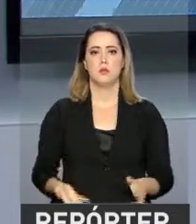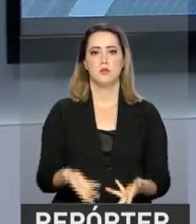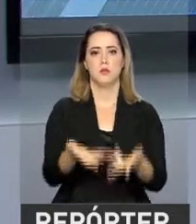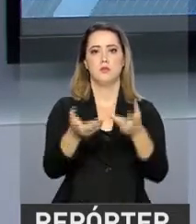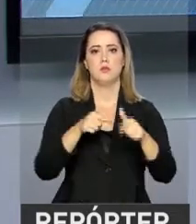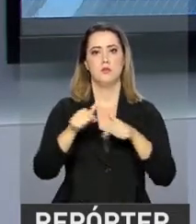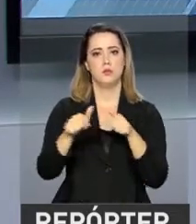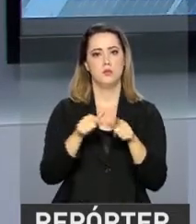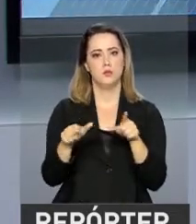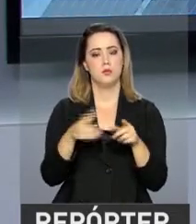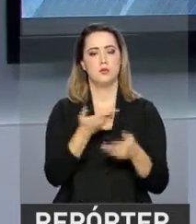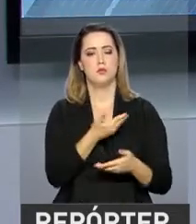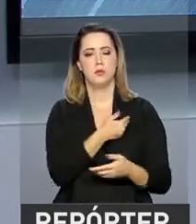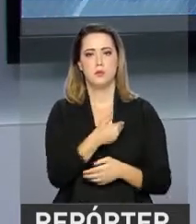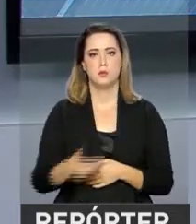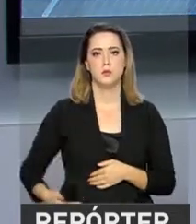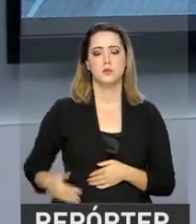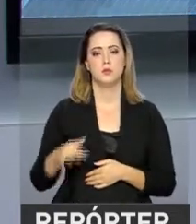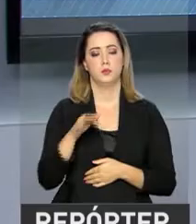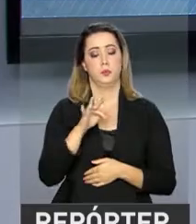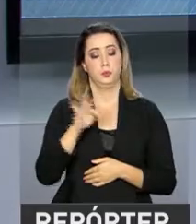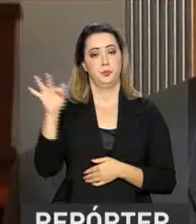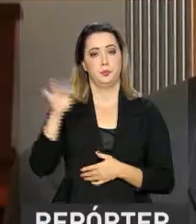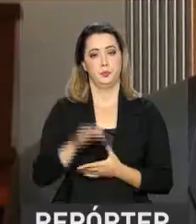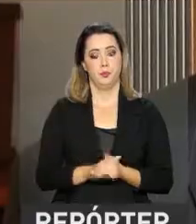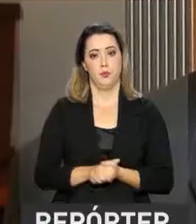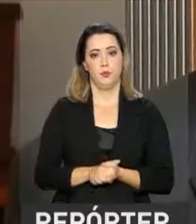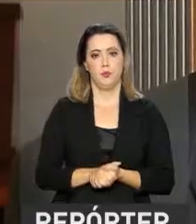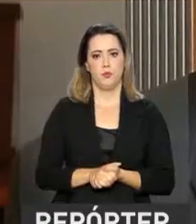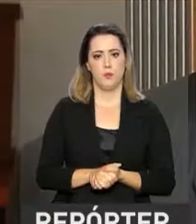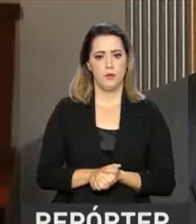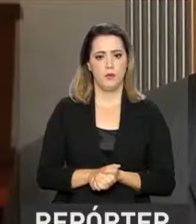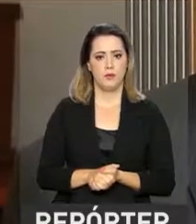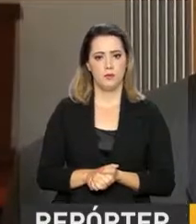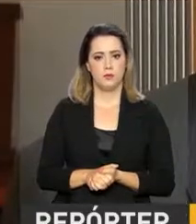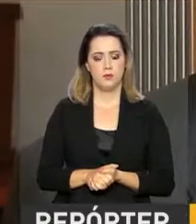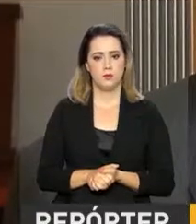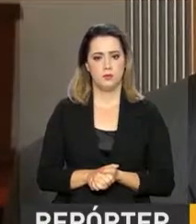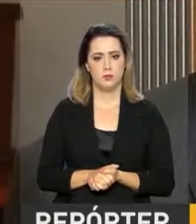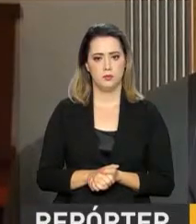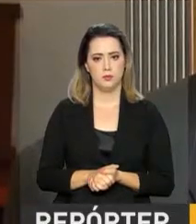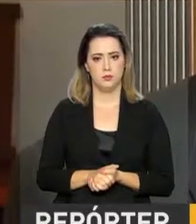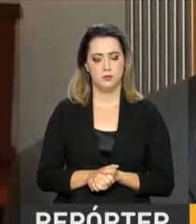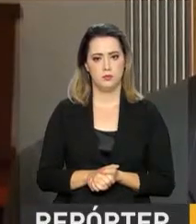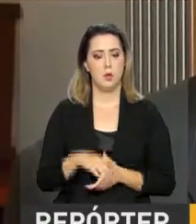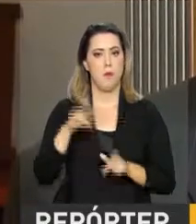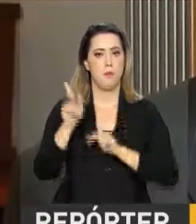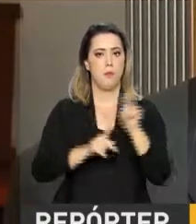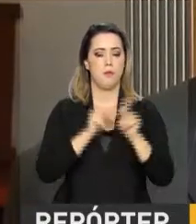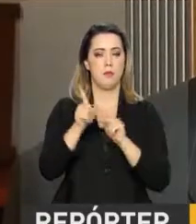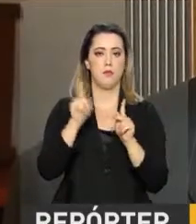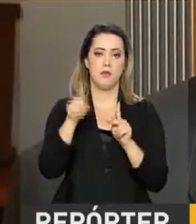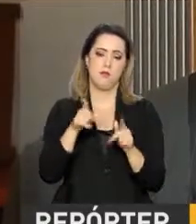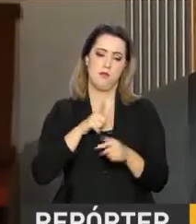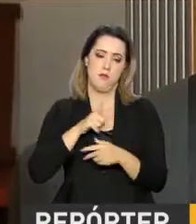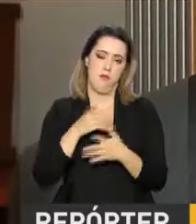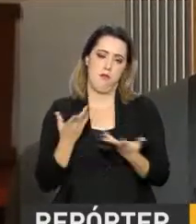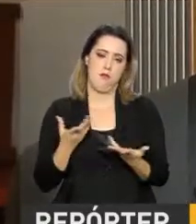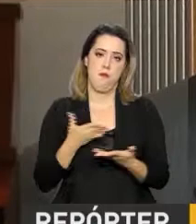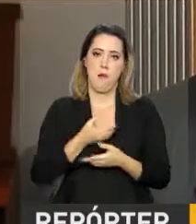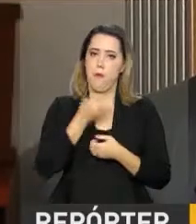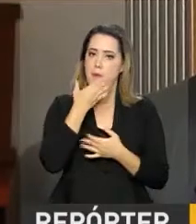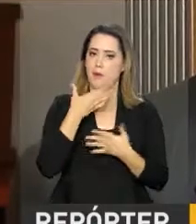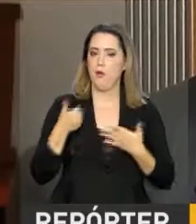a prestação dos serviços públicos. A população, no final, é que vai ser beneficiado. Quando